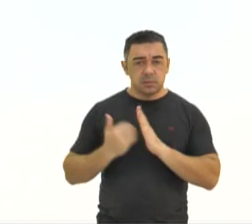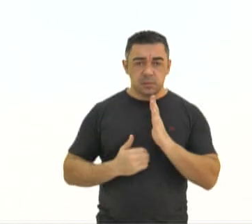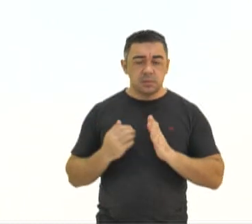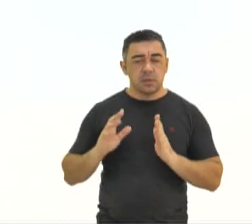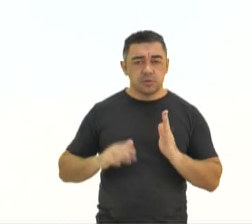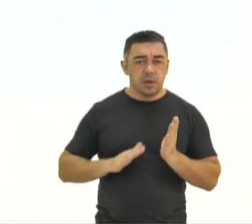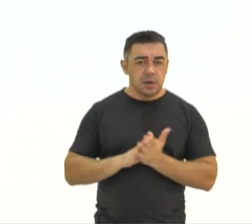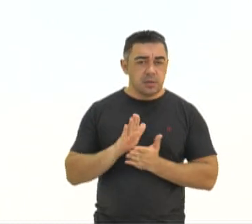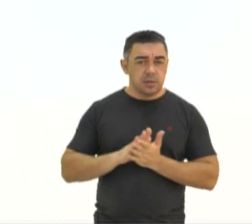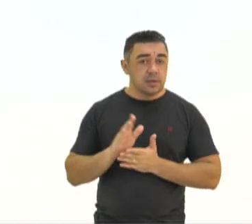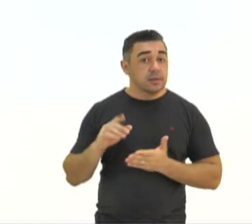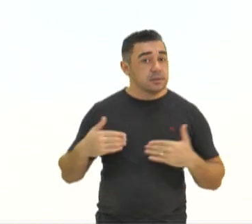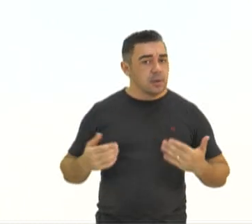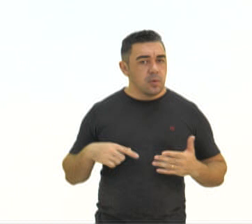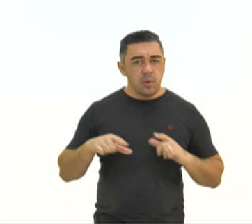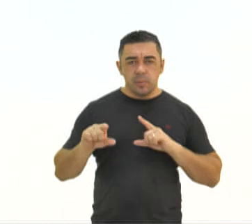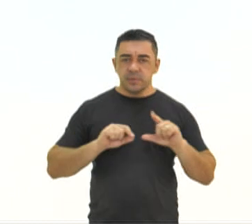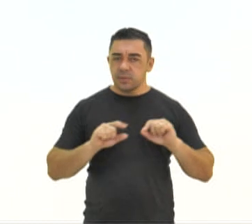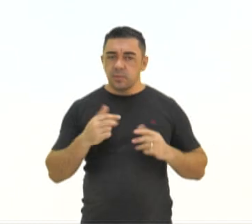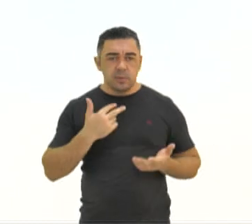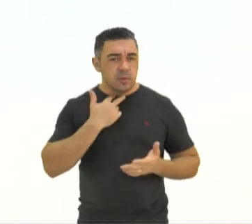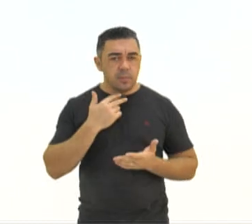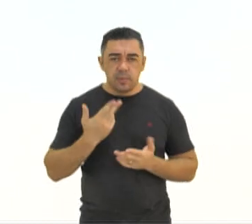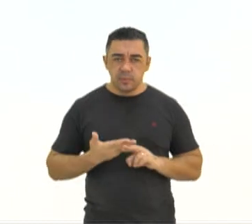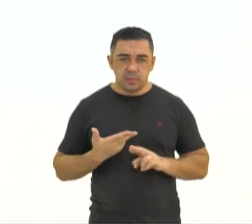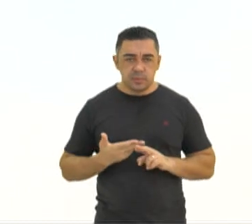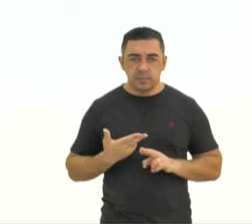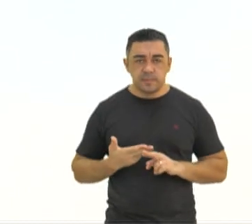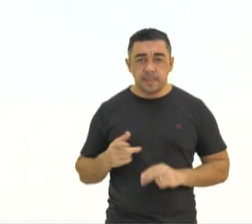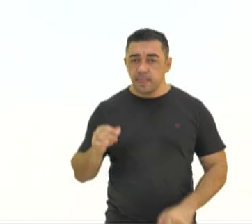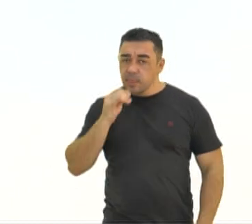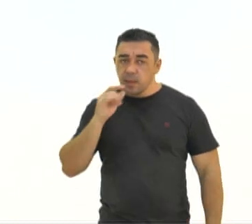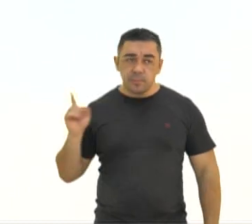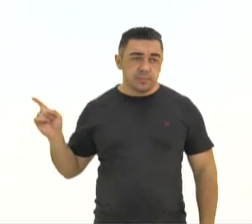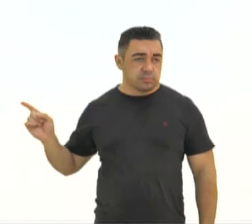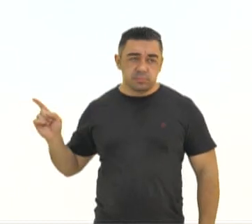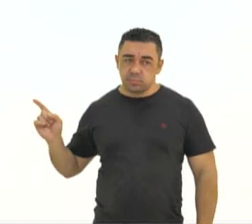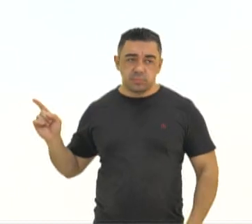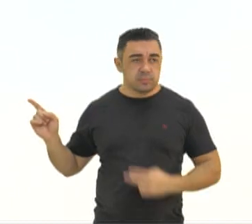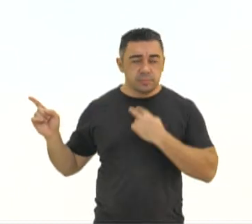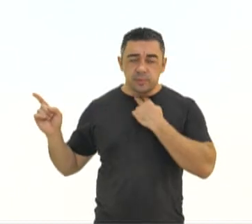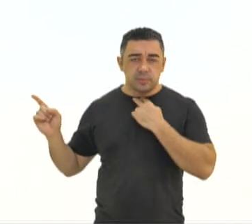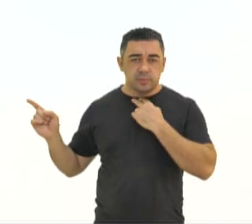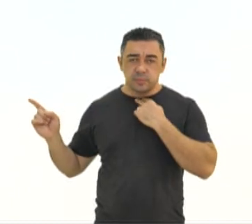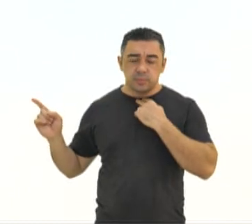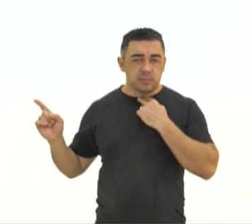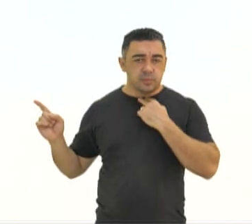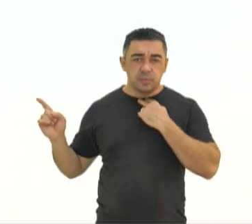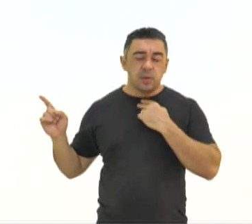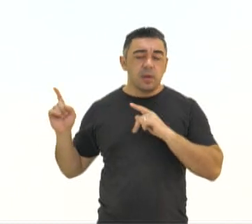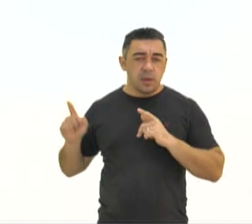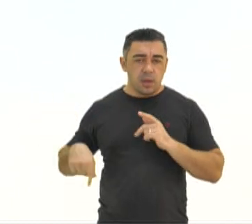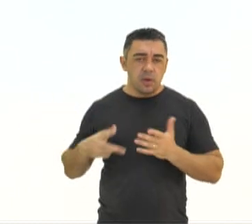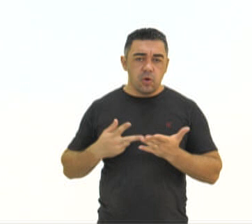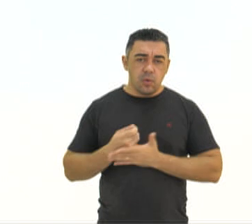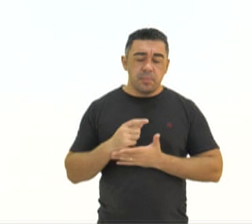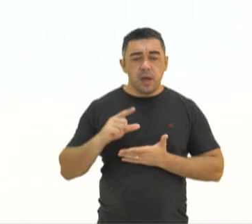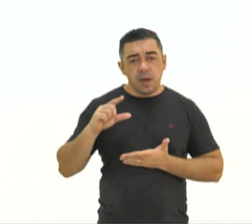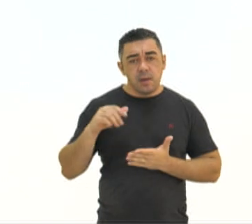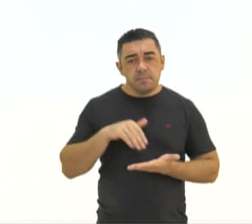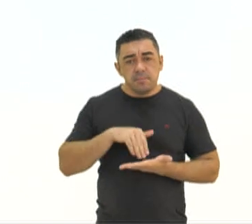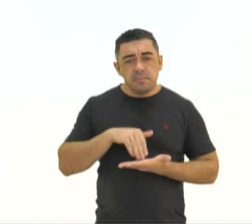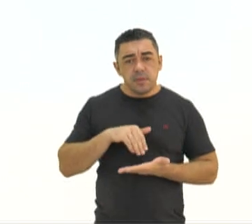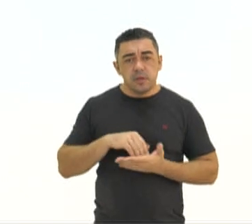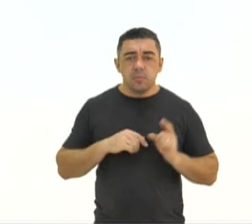Então, note que algumas opções aqui eu não posso utilizar, né? Essa opção aqui eu não posso utilizar, porque eu tenho que comprar, no mínimo, né,